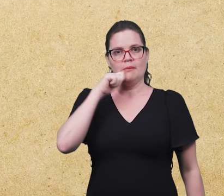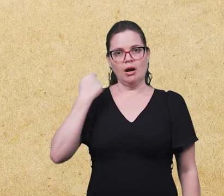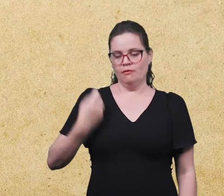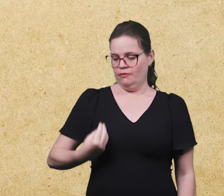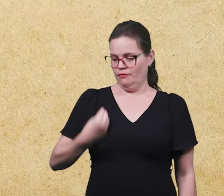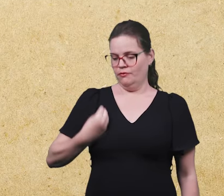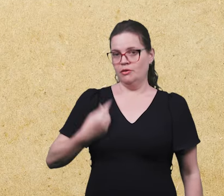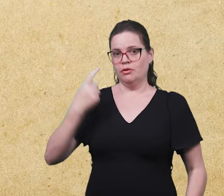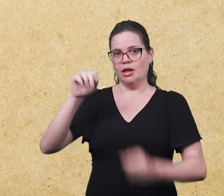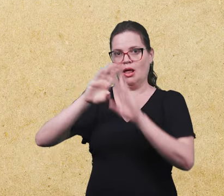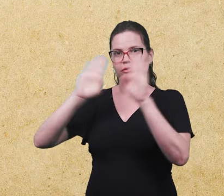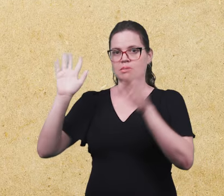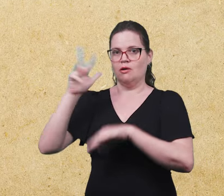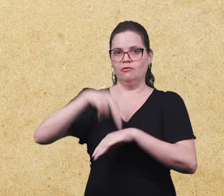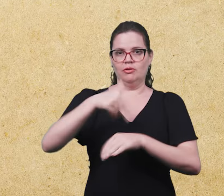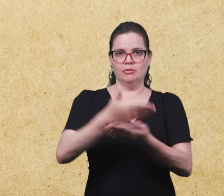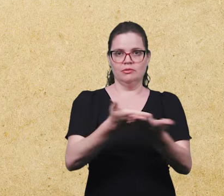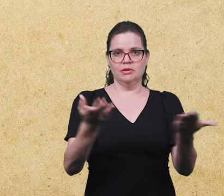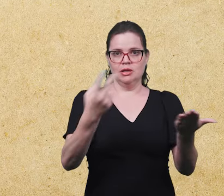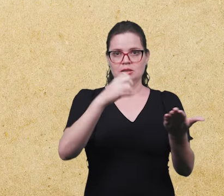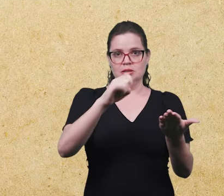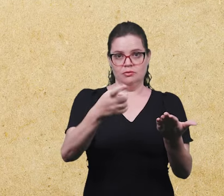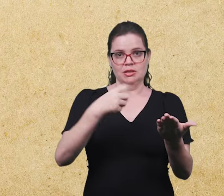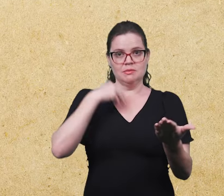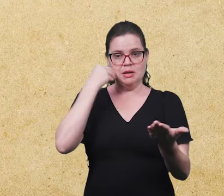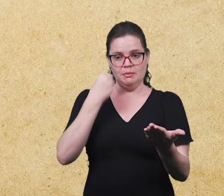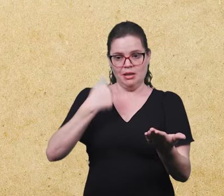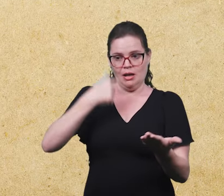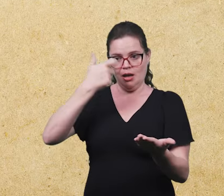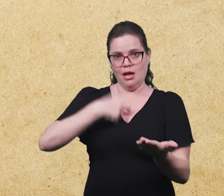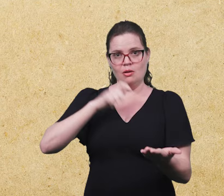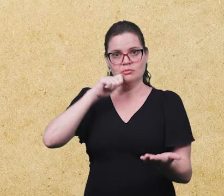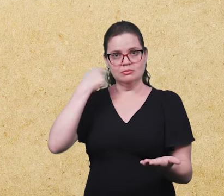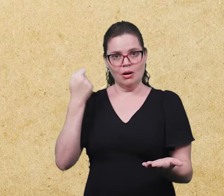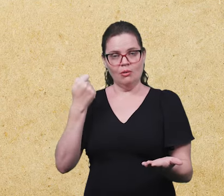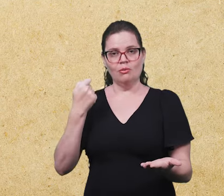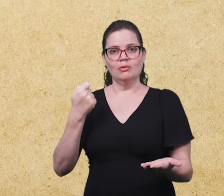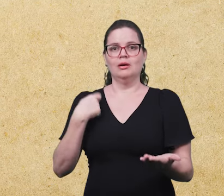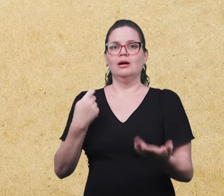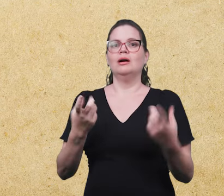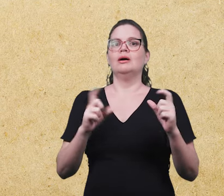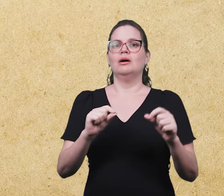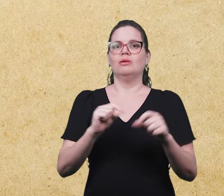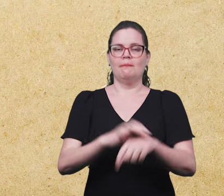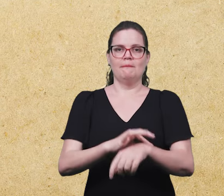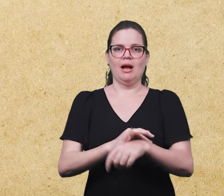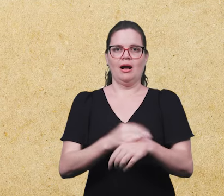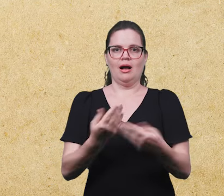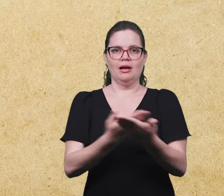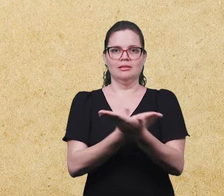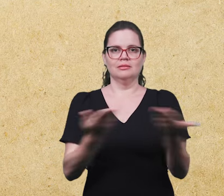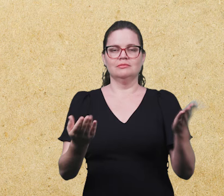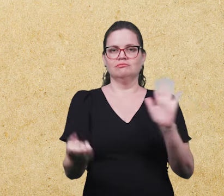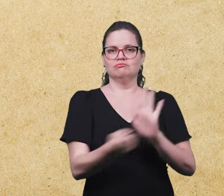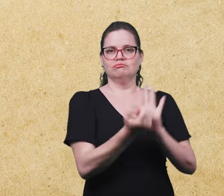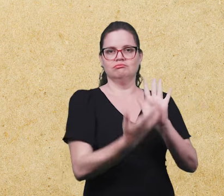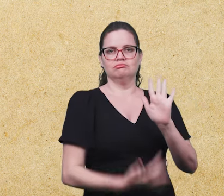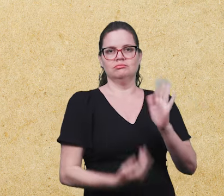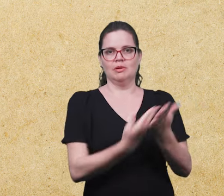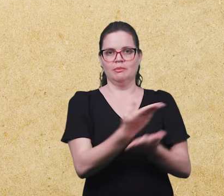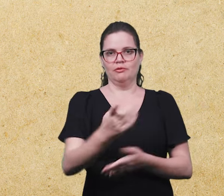comer deste pão, viverá para sempre, e o pão que eu der é a minha carne que eu darei pela vida